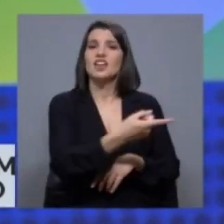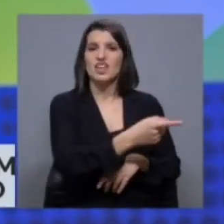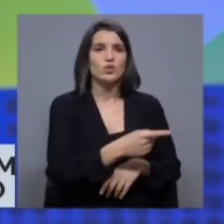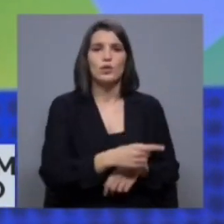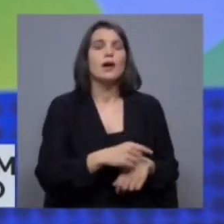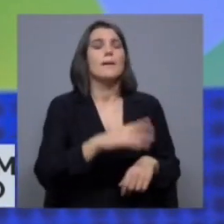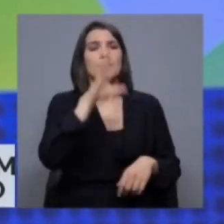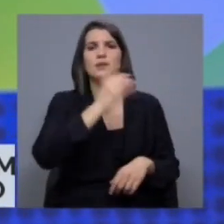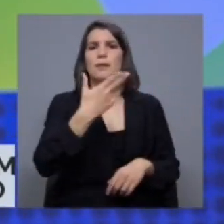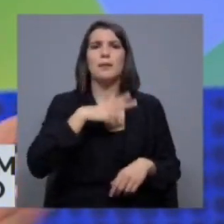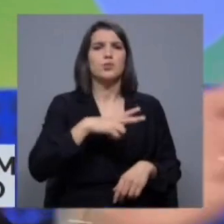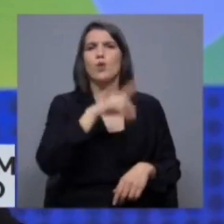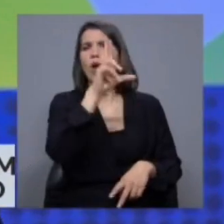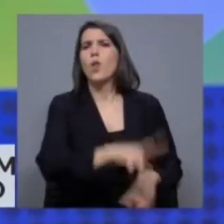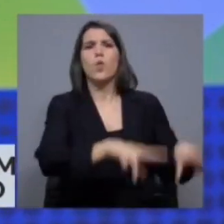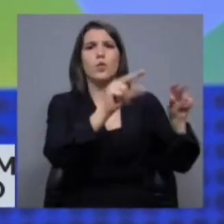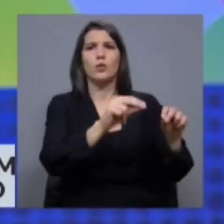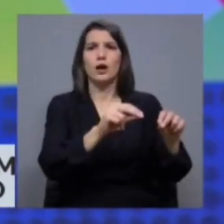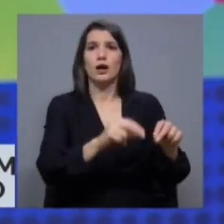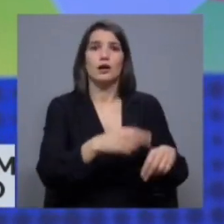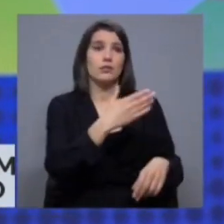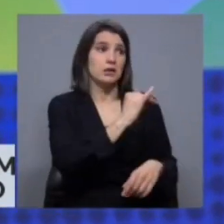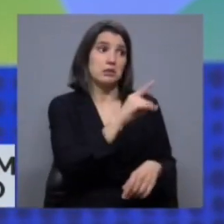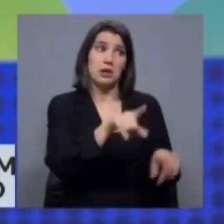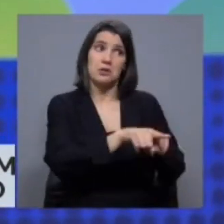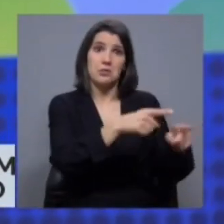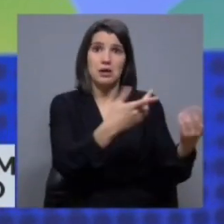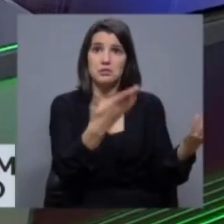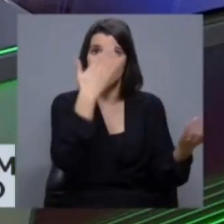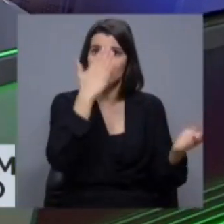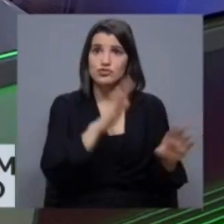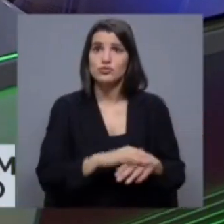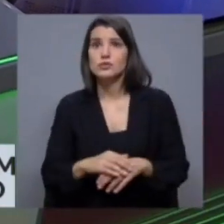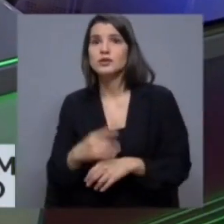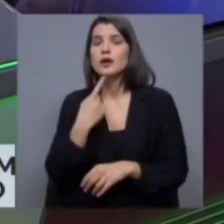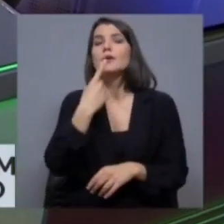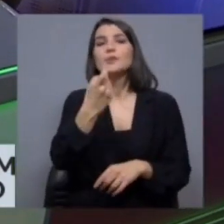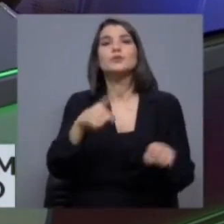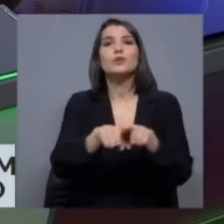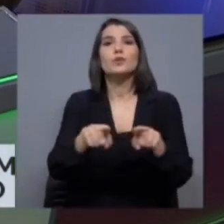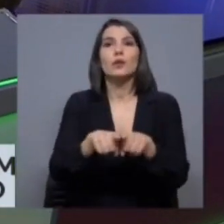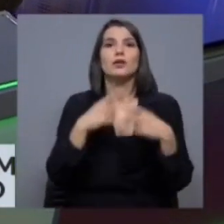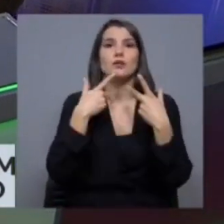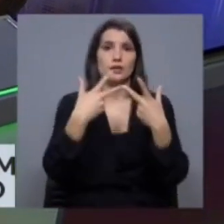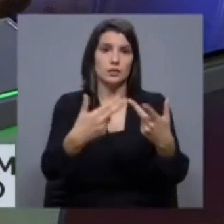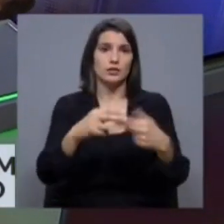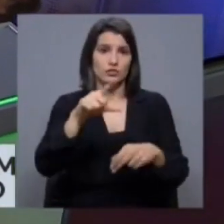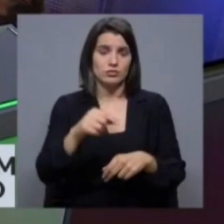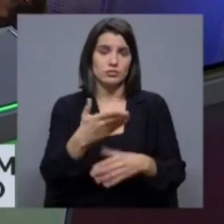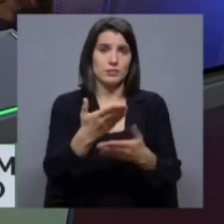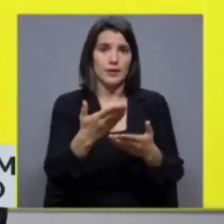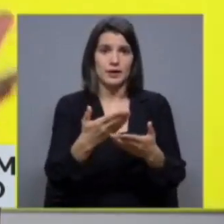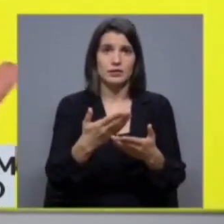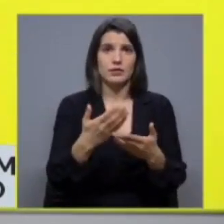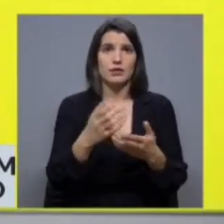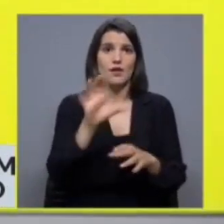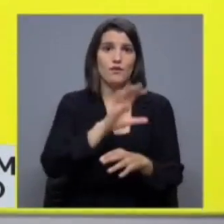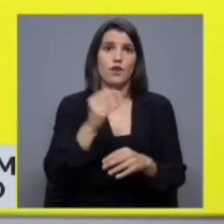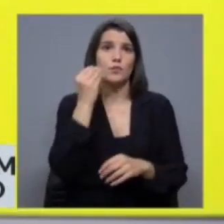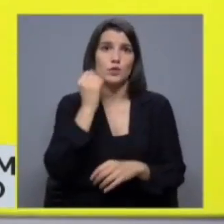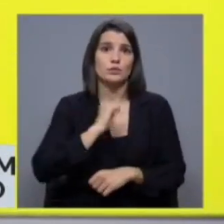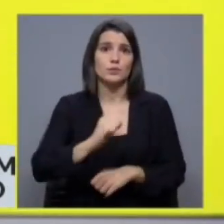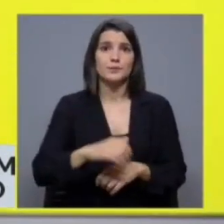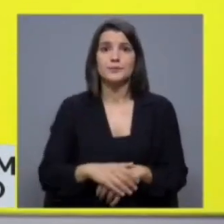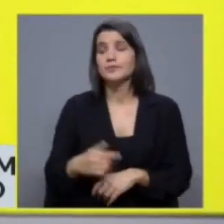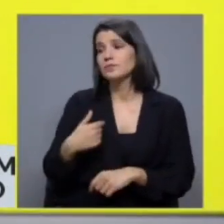rio nunca se reunisse Portugal precisa e aqui isso é comum entre Legal vamos fazer a mesma pergunta ou seja com as críticas que tem feito também a alguns